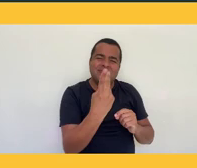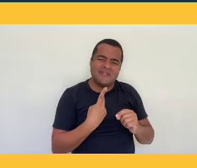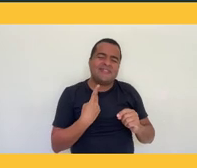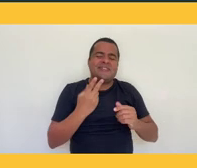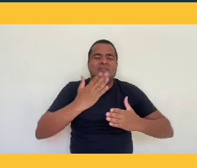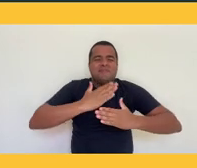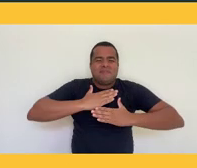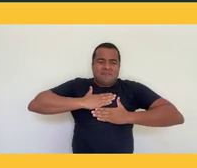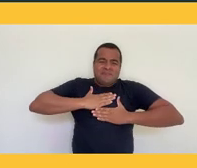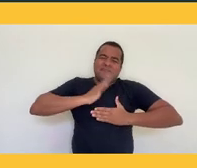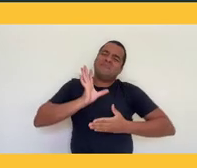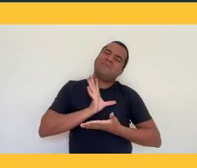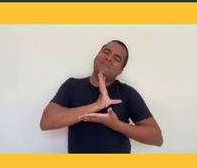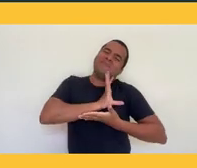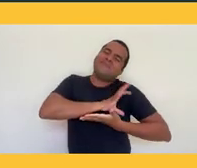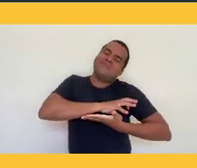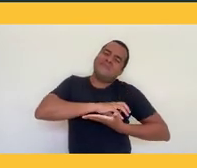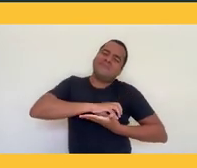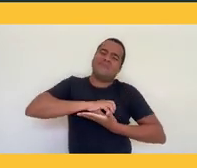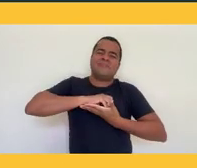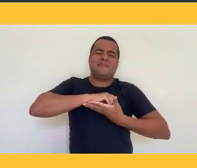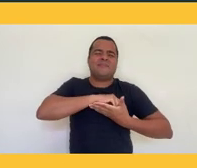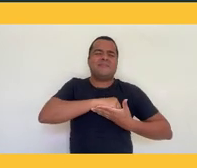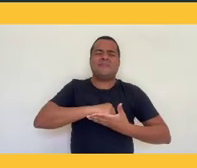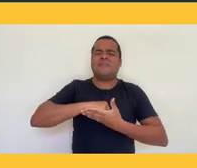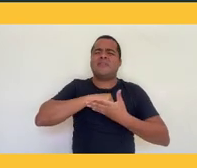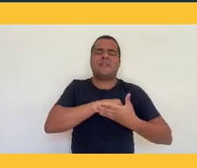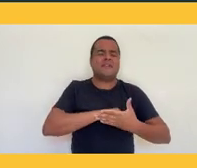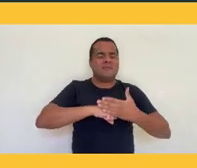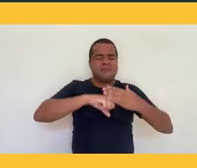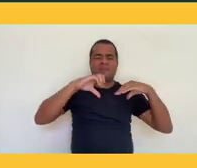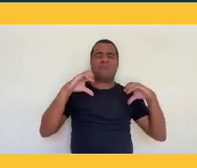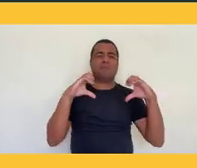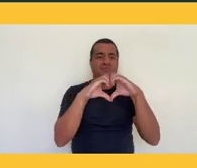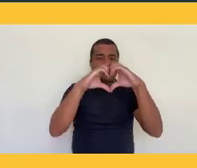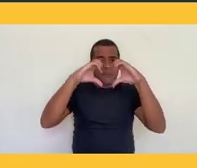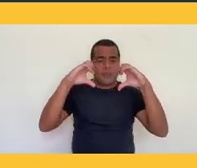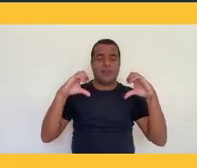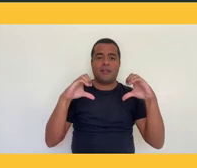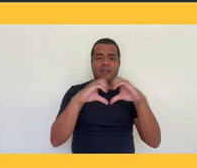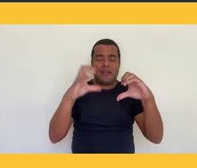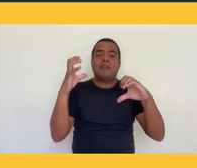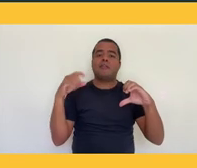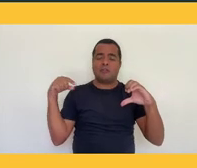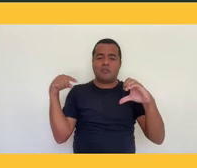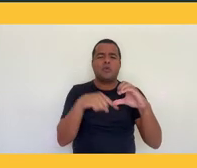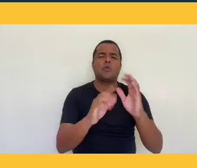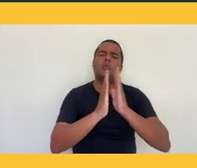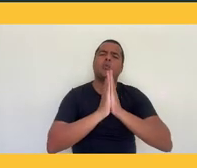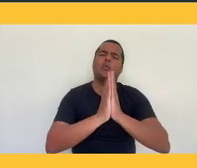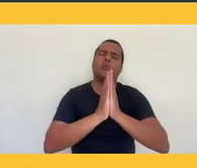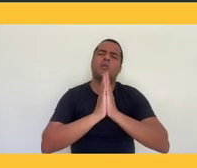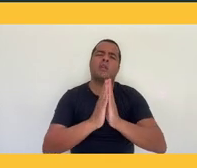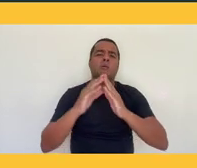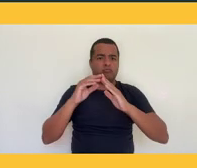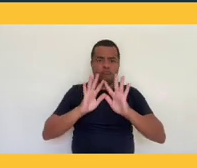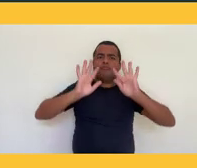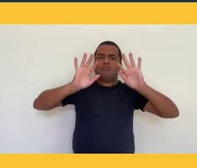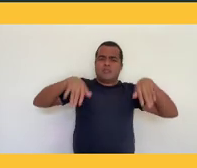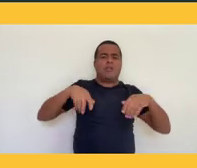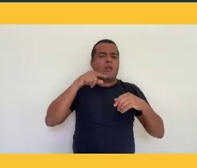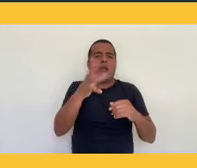até o meu amor. Essa é a última oração pra salvar seu